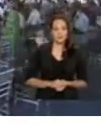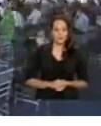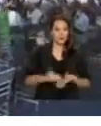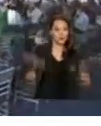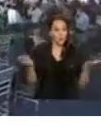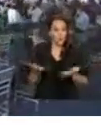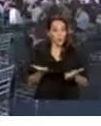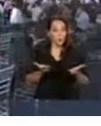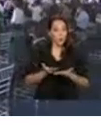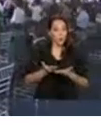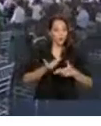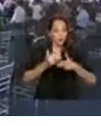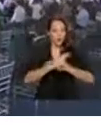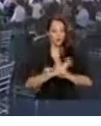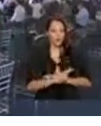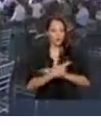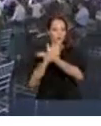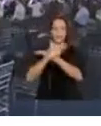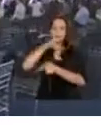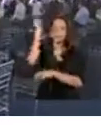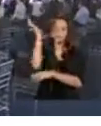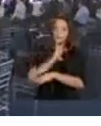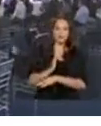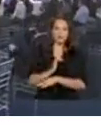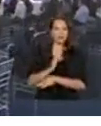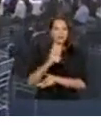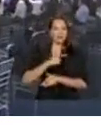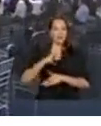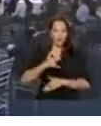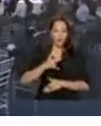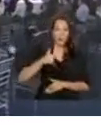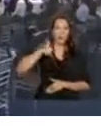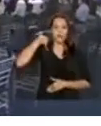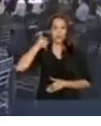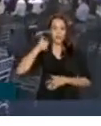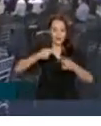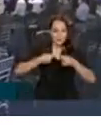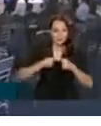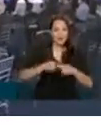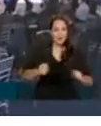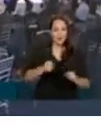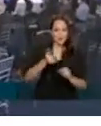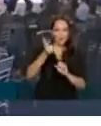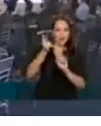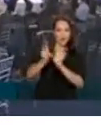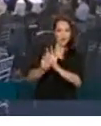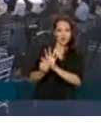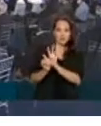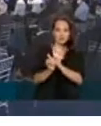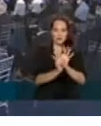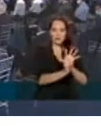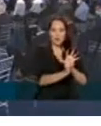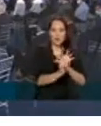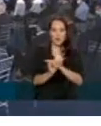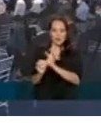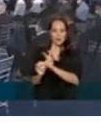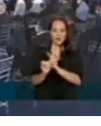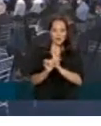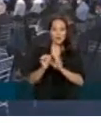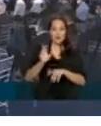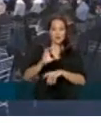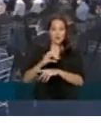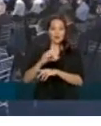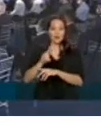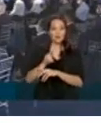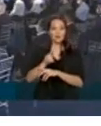Hoje, a Força Aérea Brasileira tem o imenso orgulho de inaugurar a Estação Radar de Corumbá. Estamos